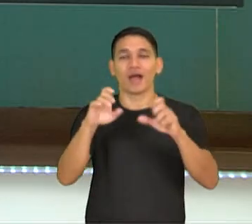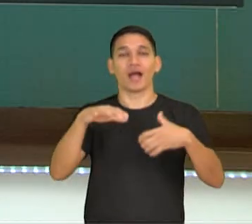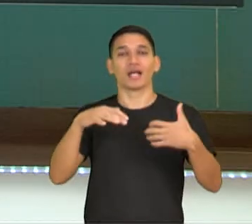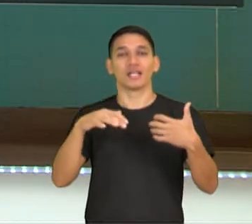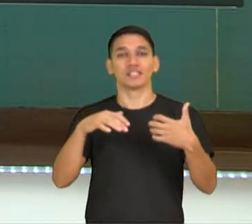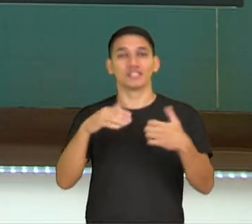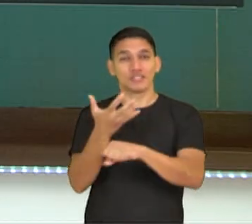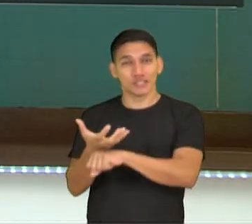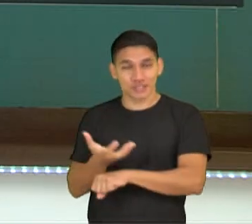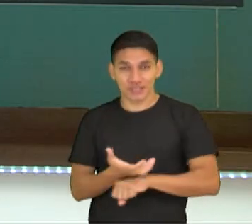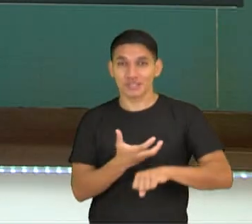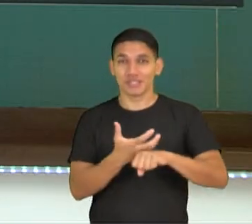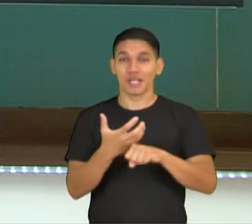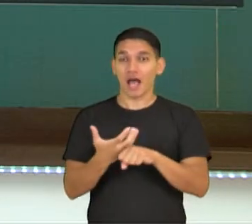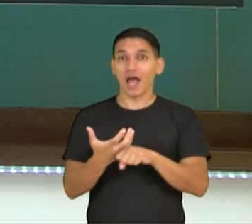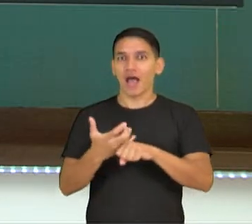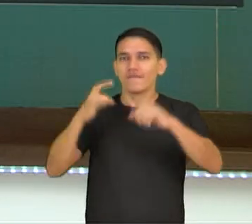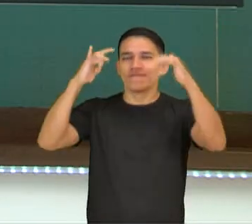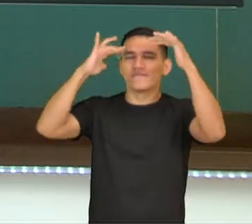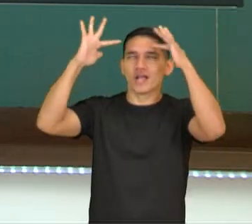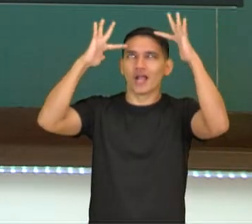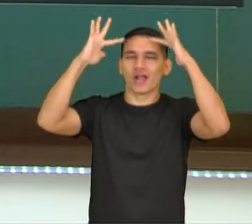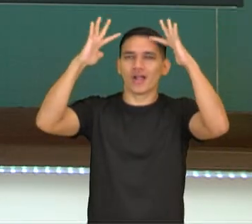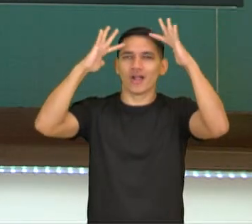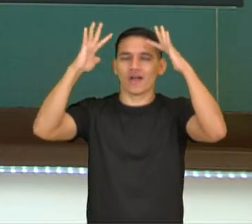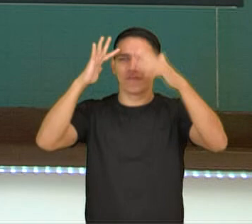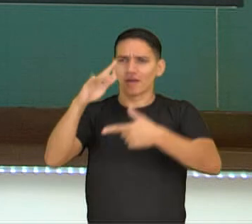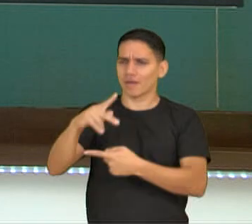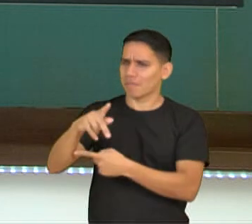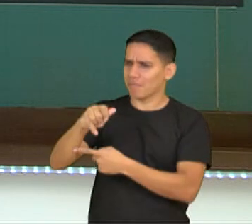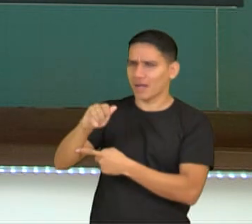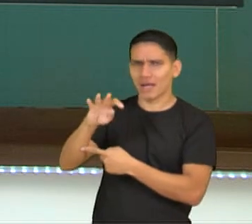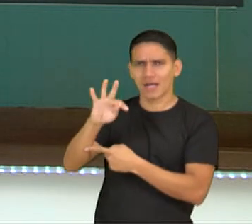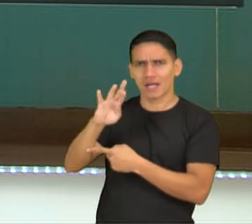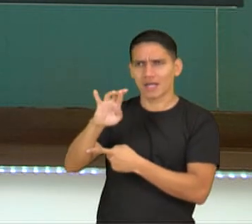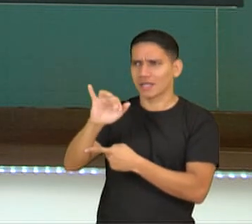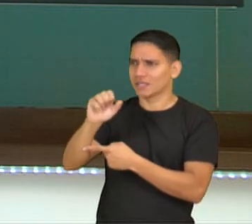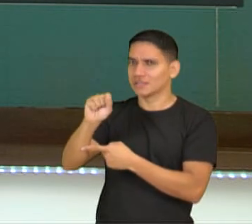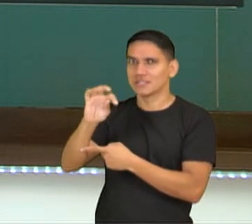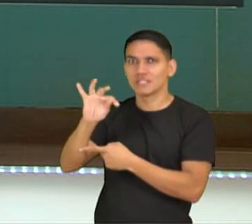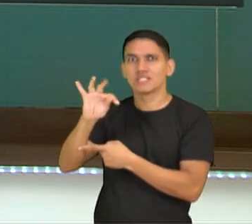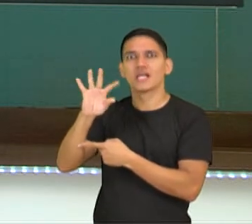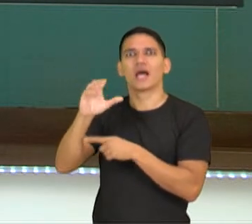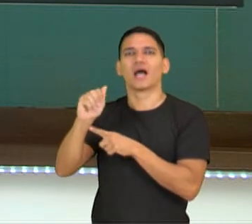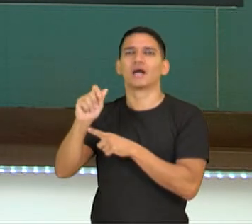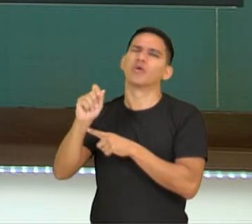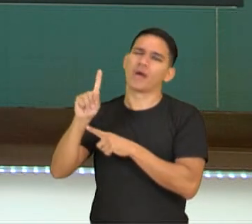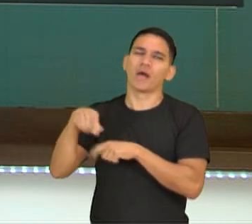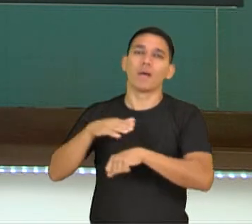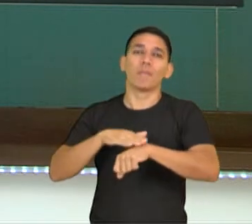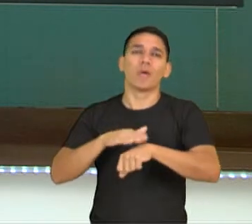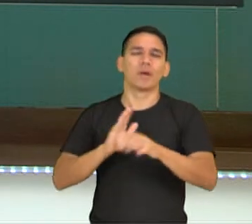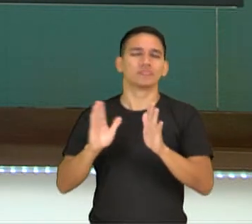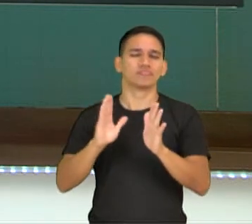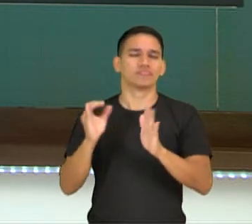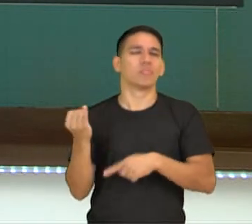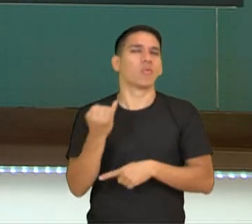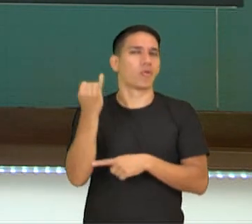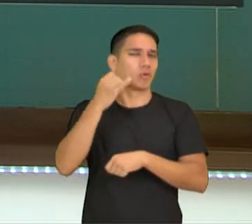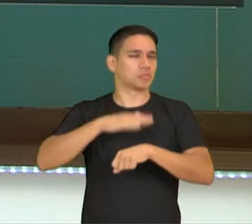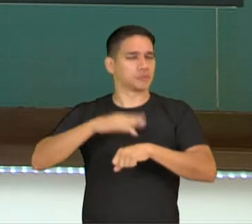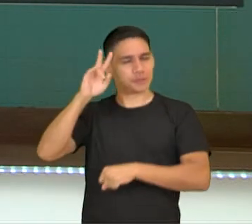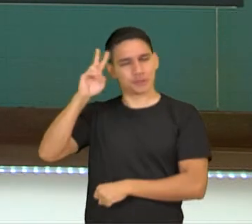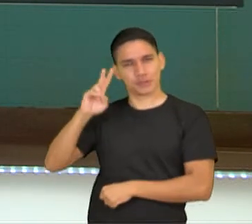filosofia patrística, um momento muito importante na história da humanidade e na história da filosofia. Então, desde já, pegue